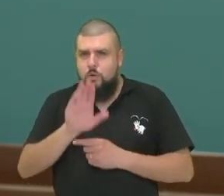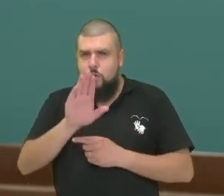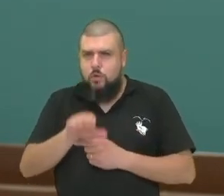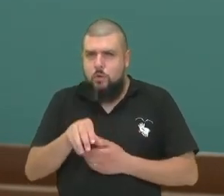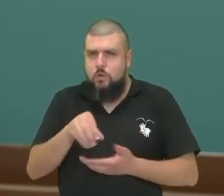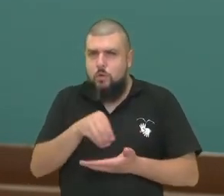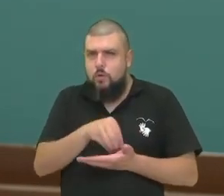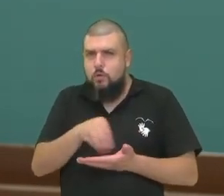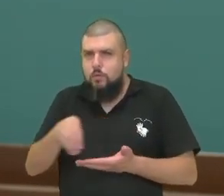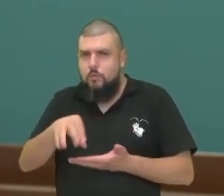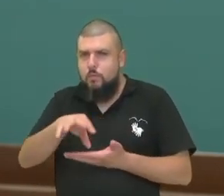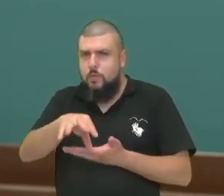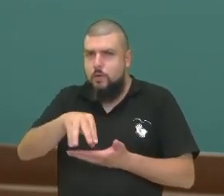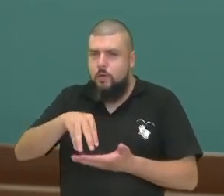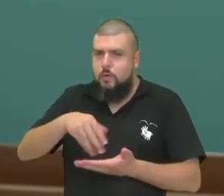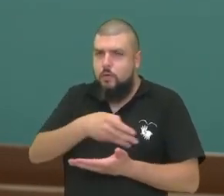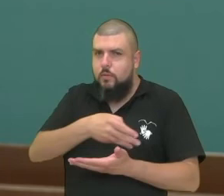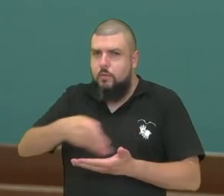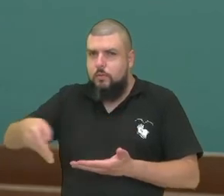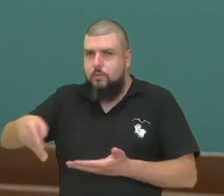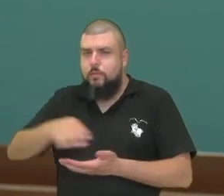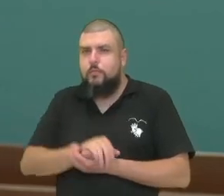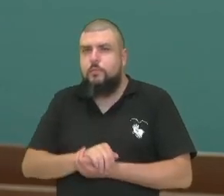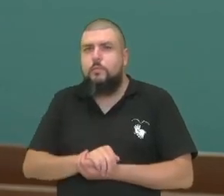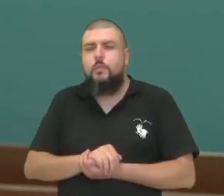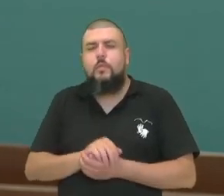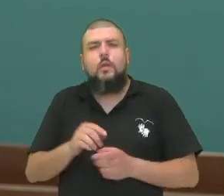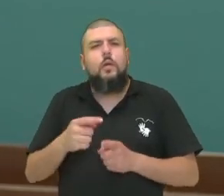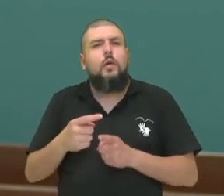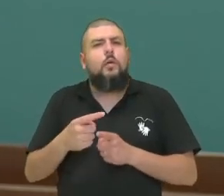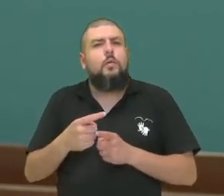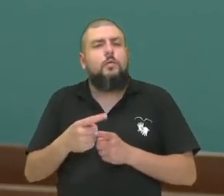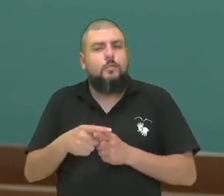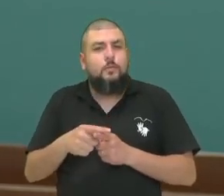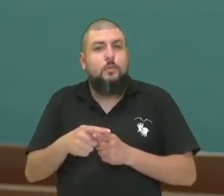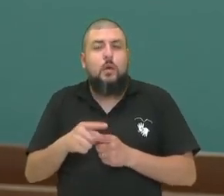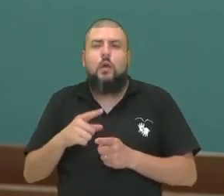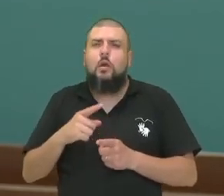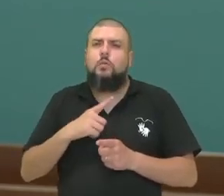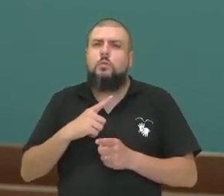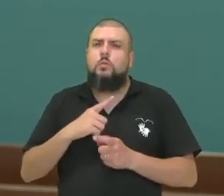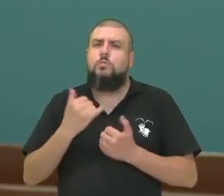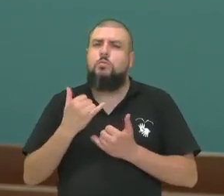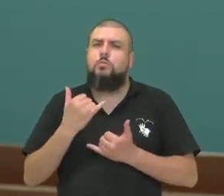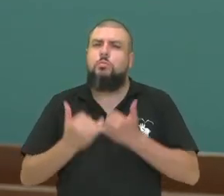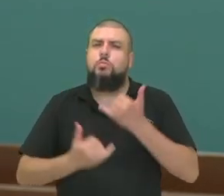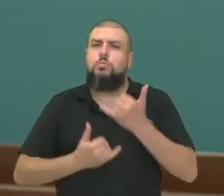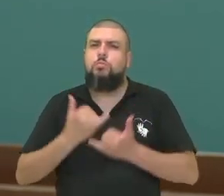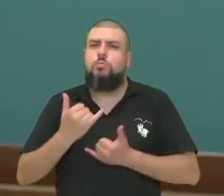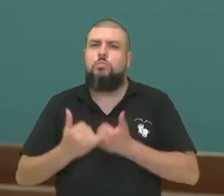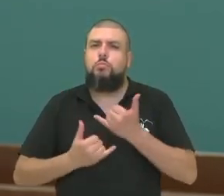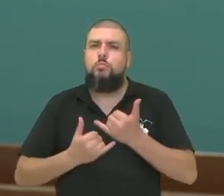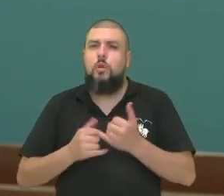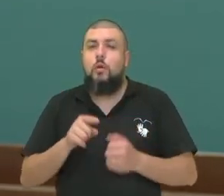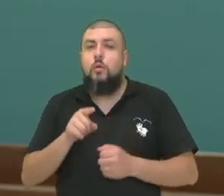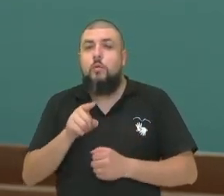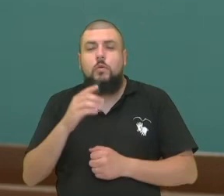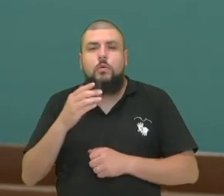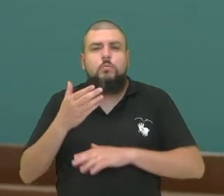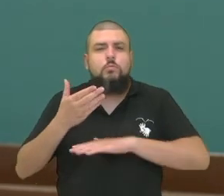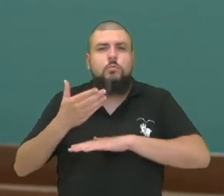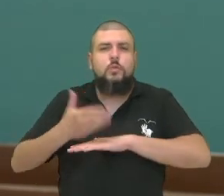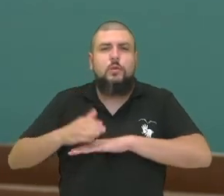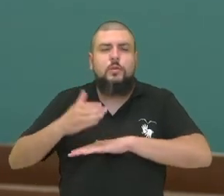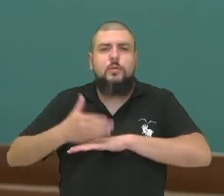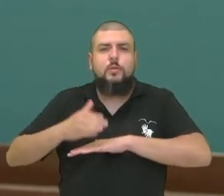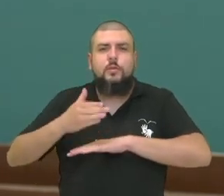matific não há então acessa porque lá tem vários jogos divertidos que vocês podem testando seus conhecimentos e